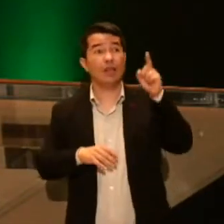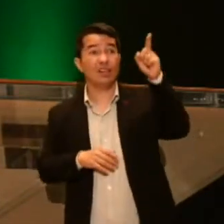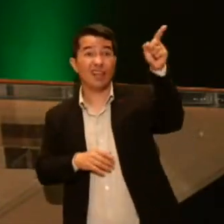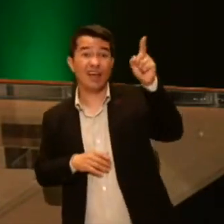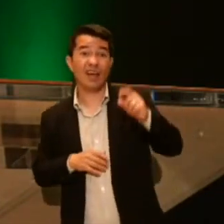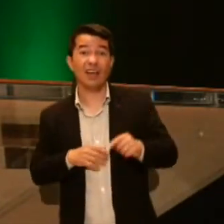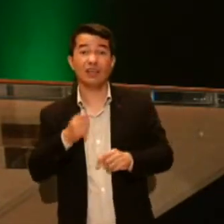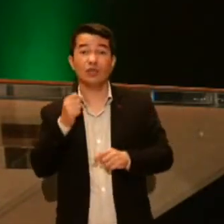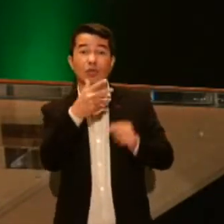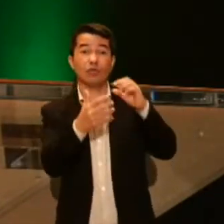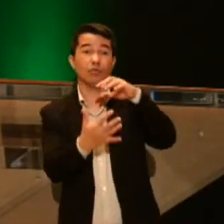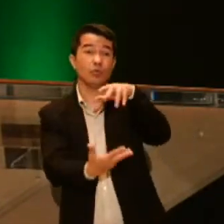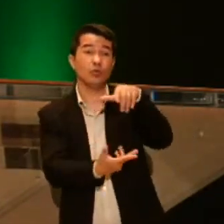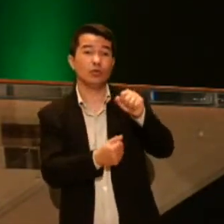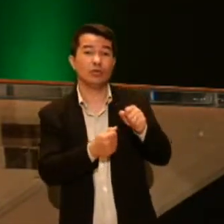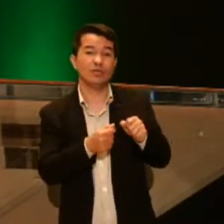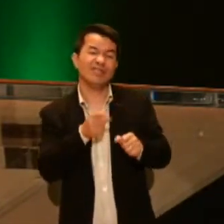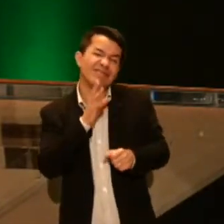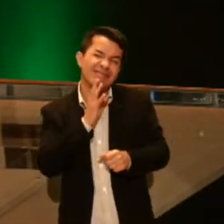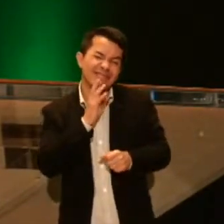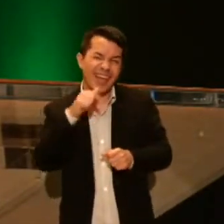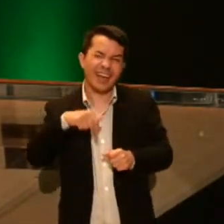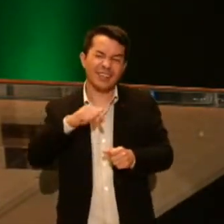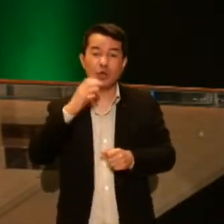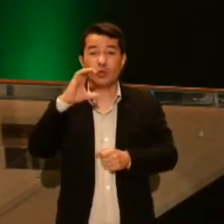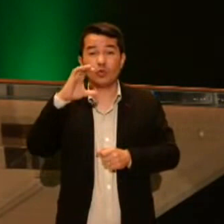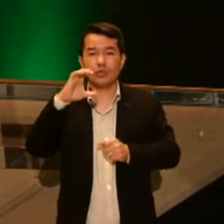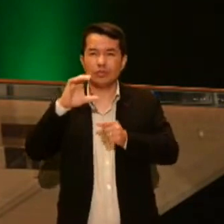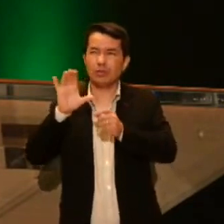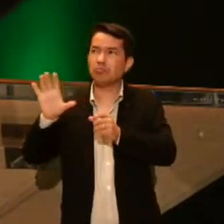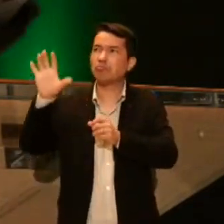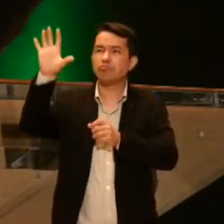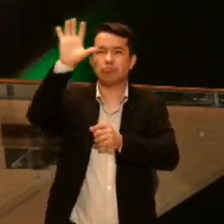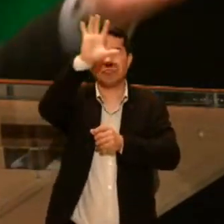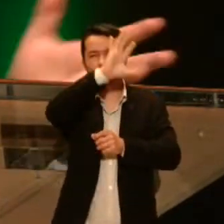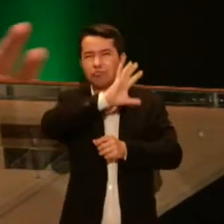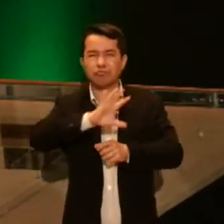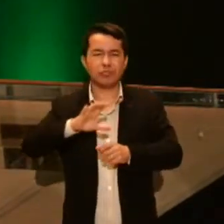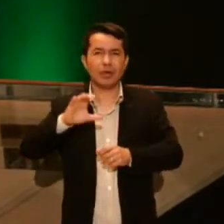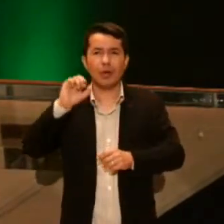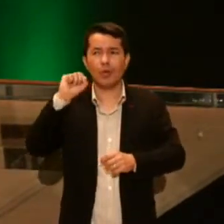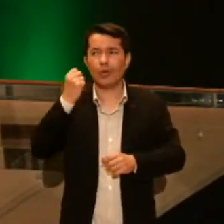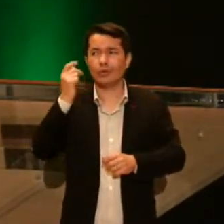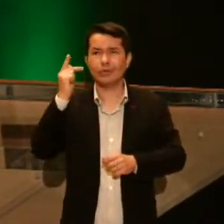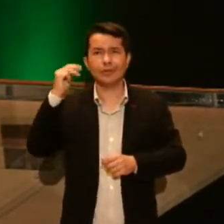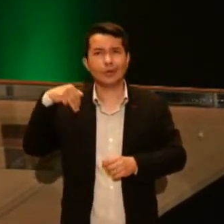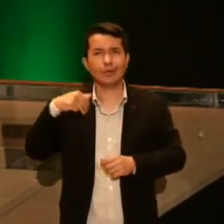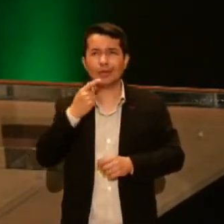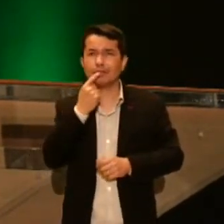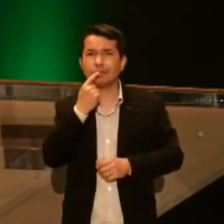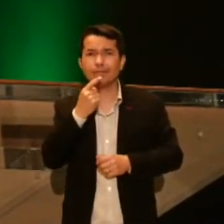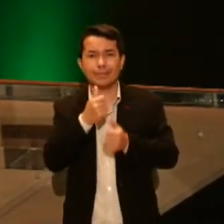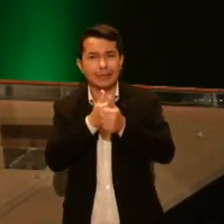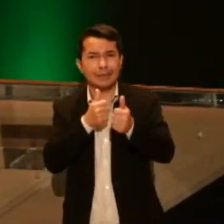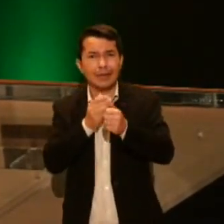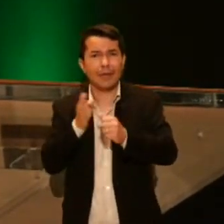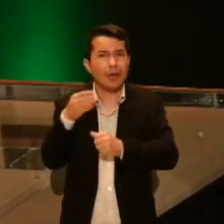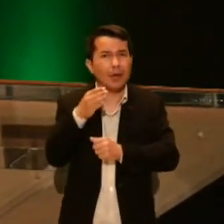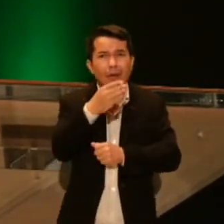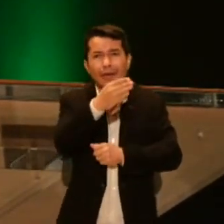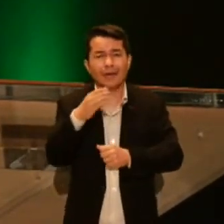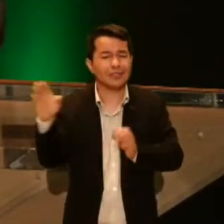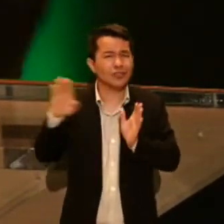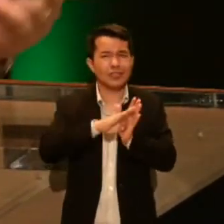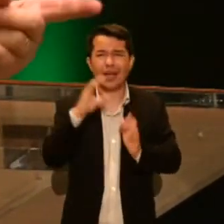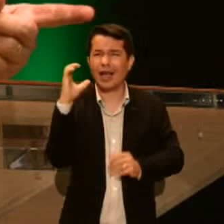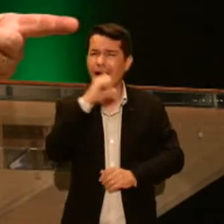né? Algum bairro aqui, se a gente sair daqui desse lugar que nós estamos, 8 quilômetros. Mas eles